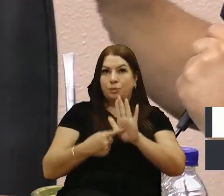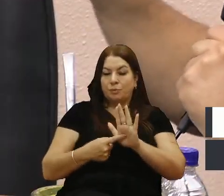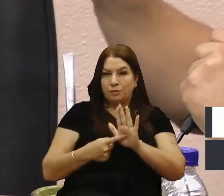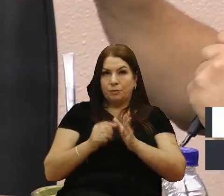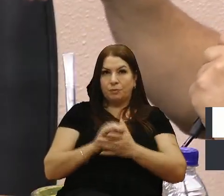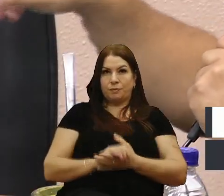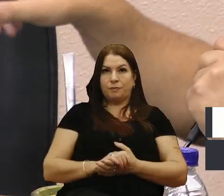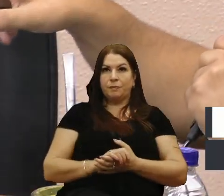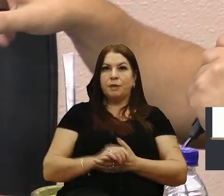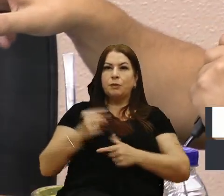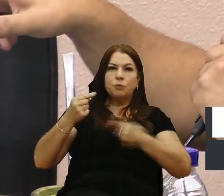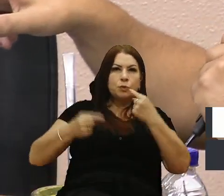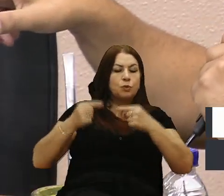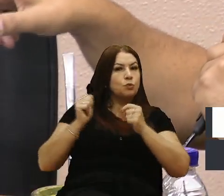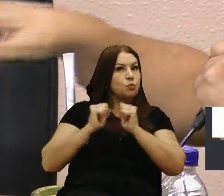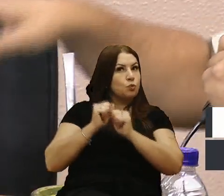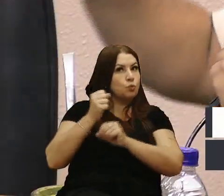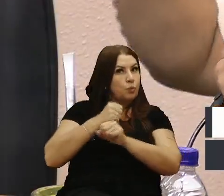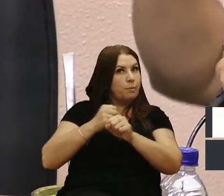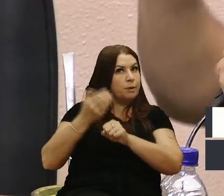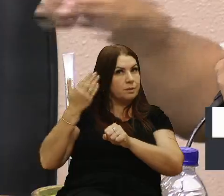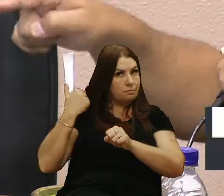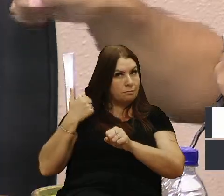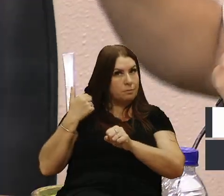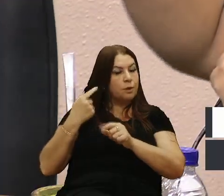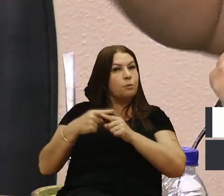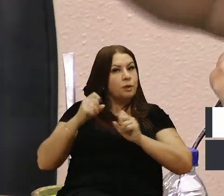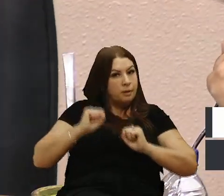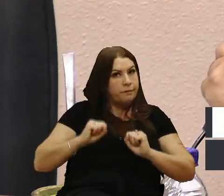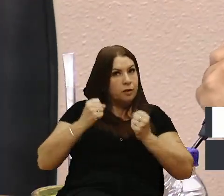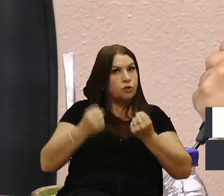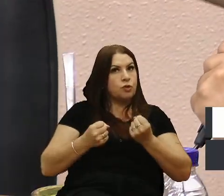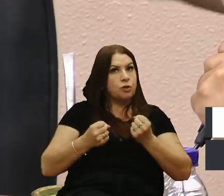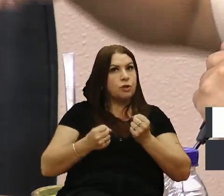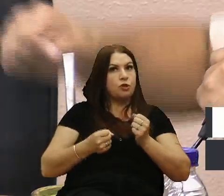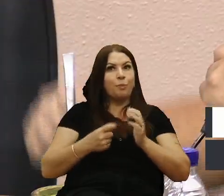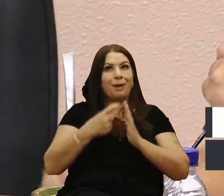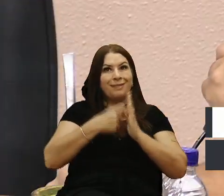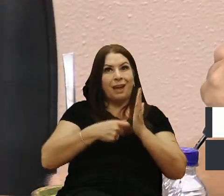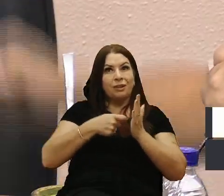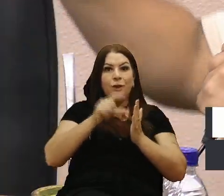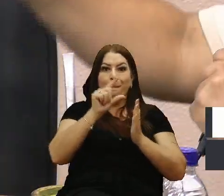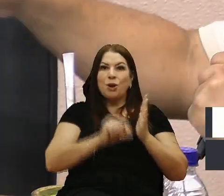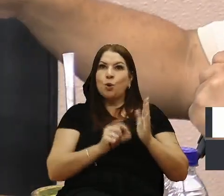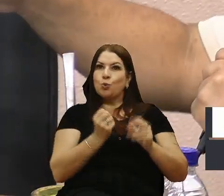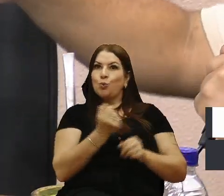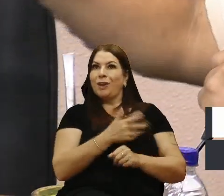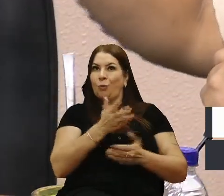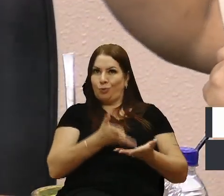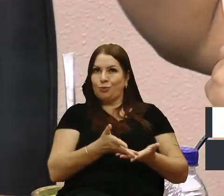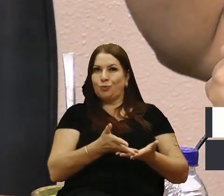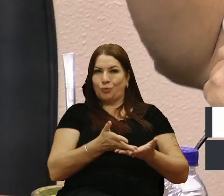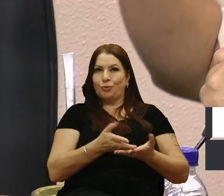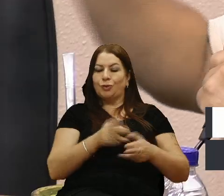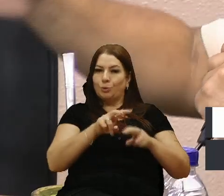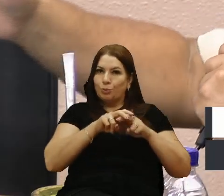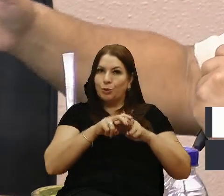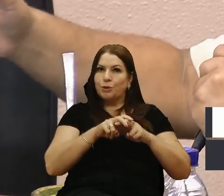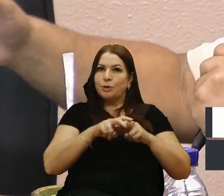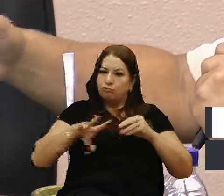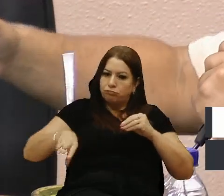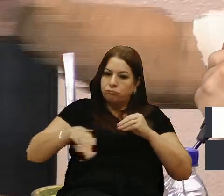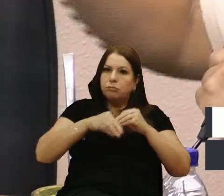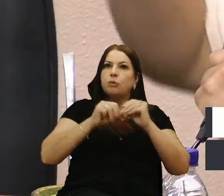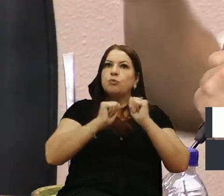nós tivemos uma discussão juntos no ano passado, vereador, porque defendíamos uma tarifa muito menor do que ela é hoje. Por isso, eu quero me somar ao